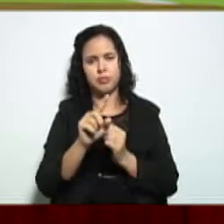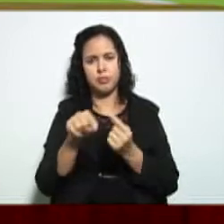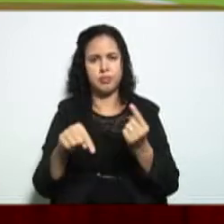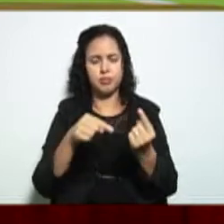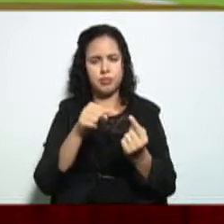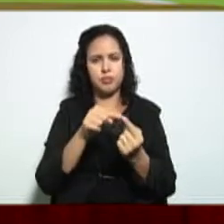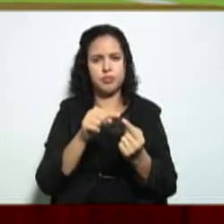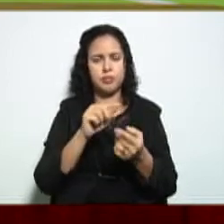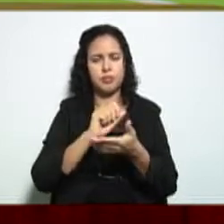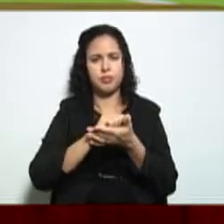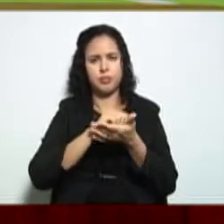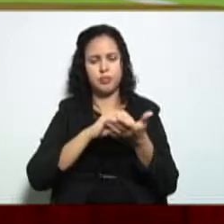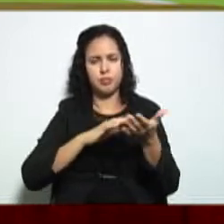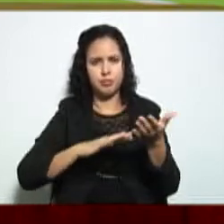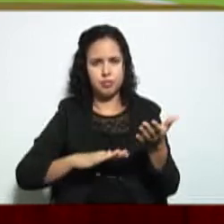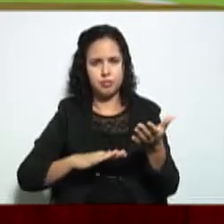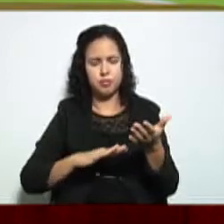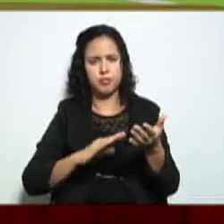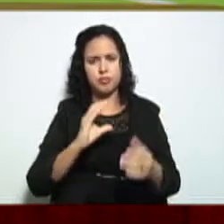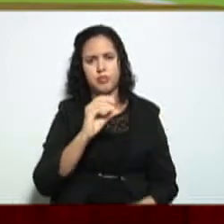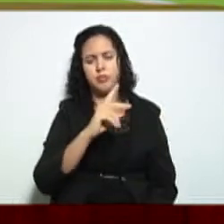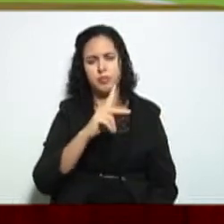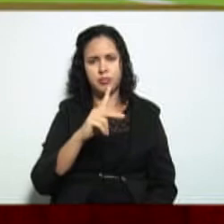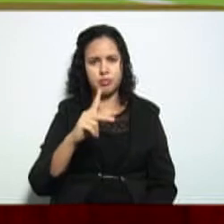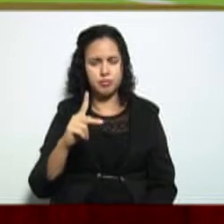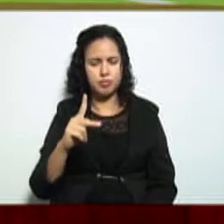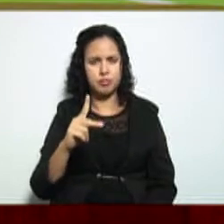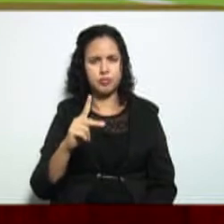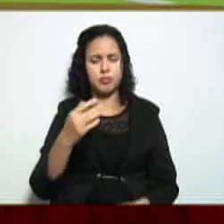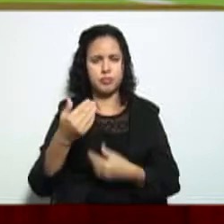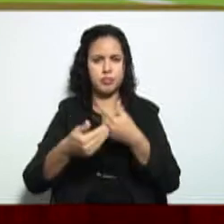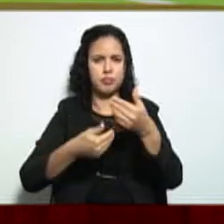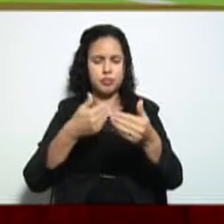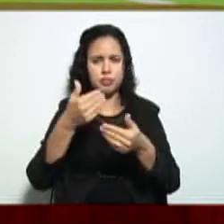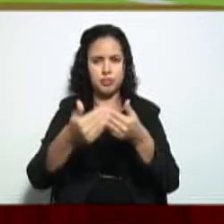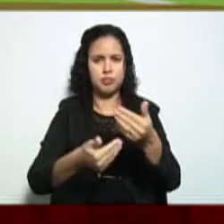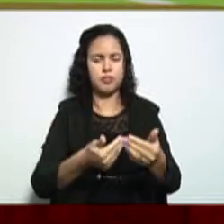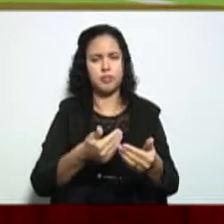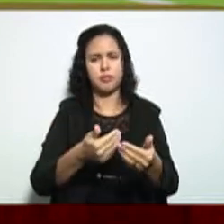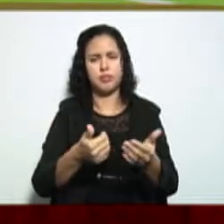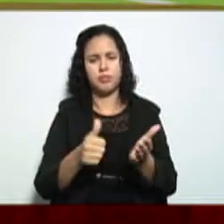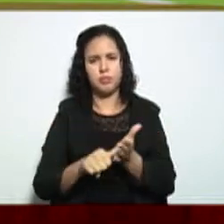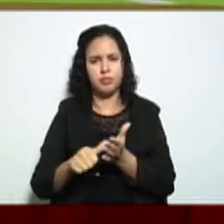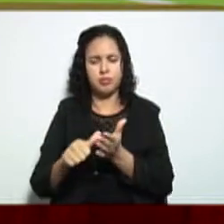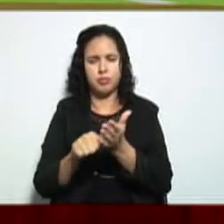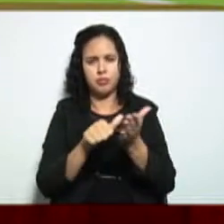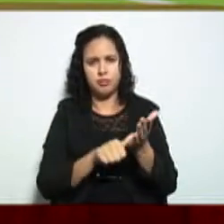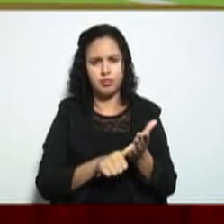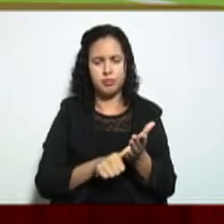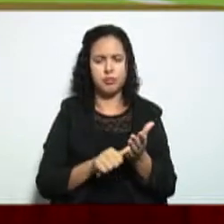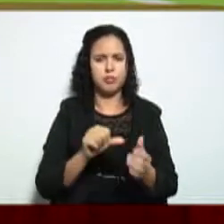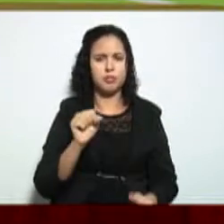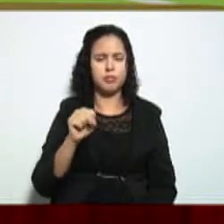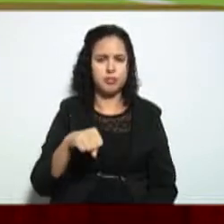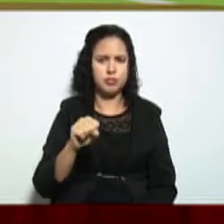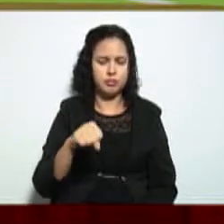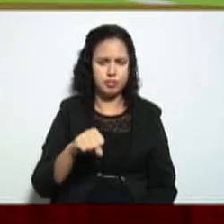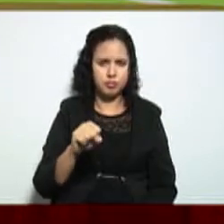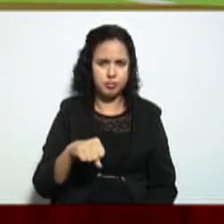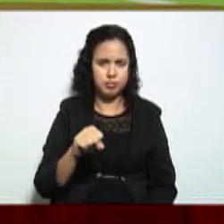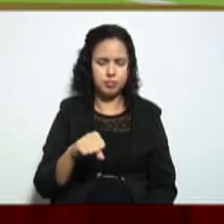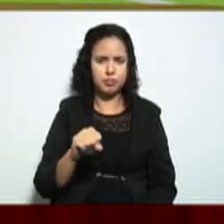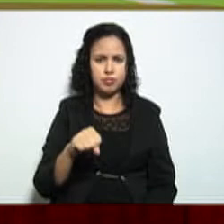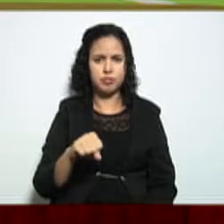As atividades, a cooperativa deve viabilizar e desenvolver seus associados? Sim, ele